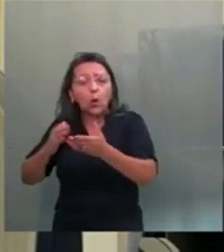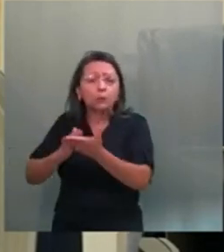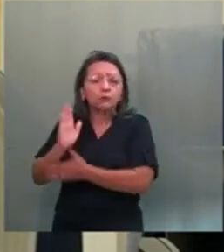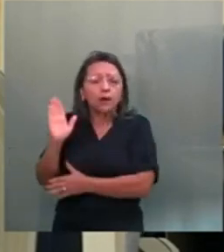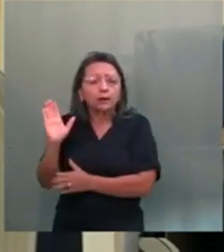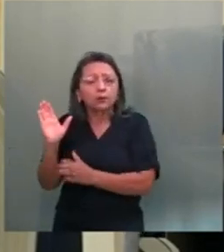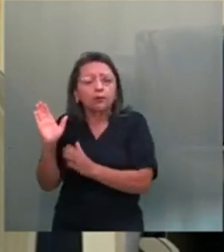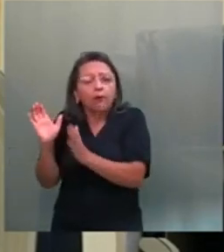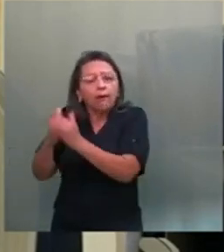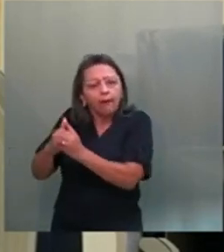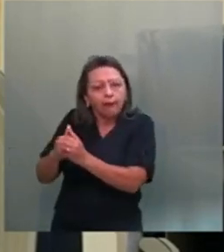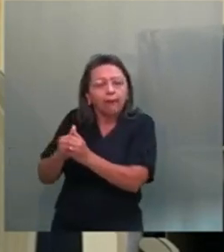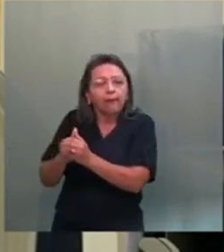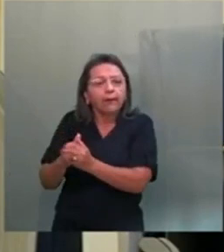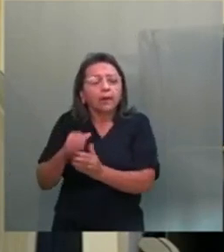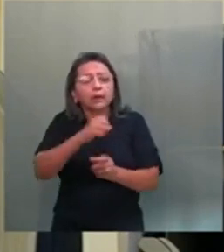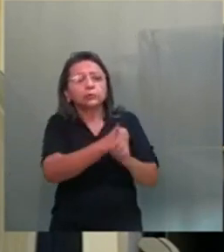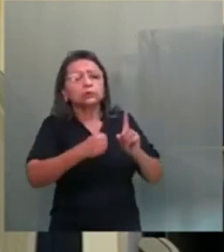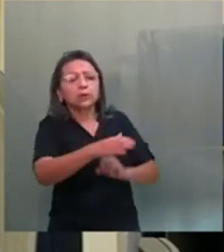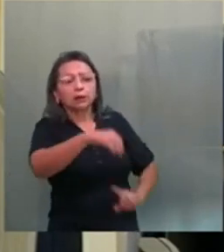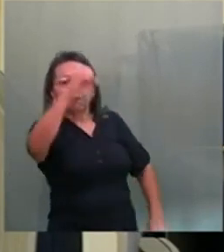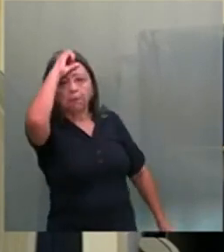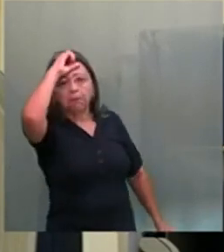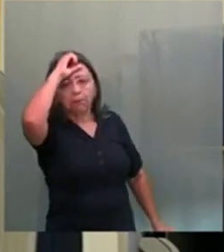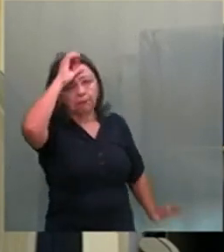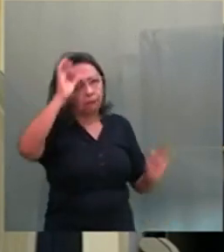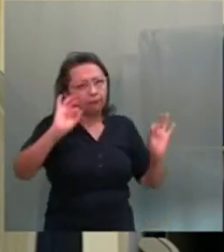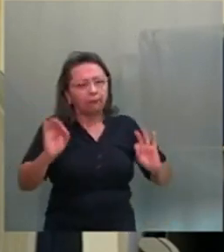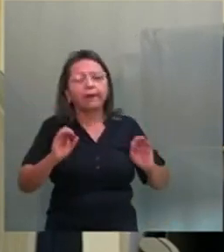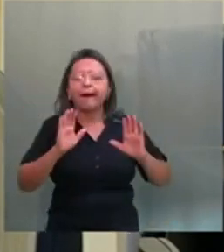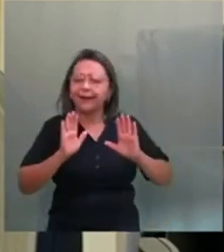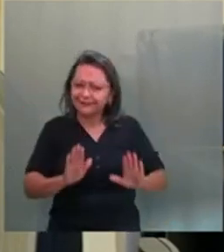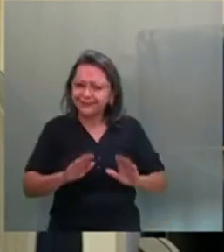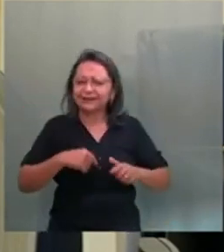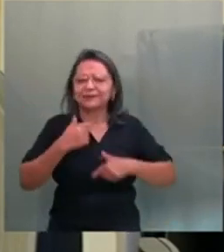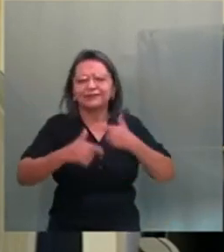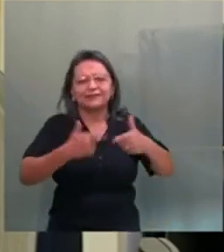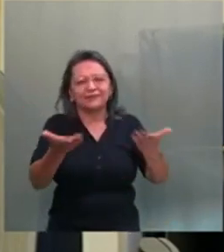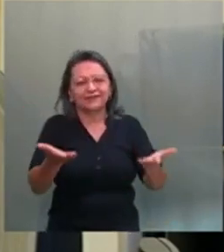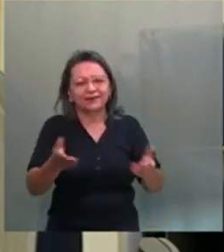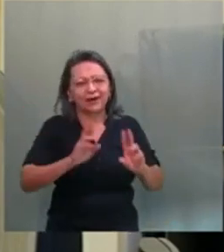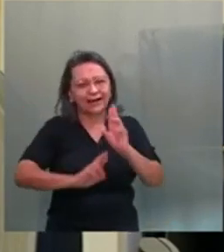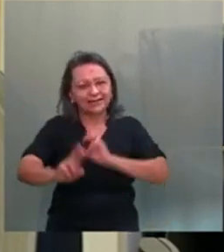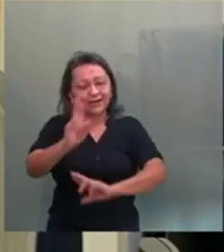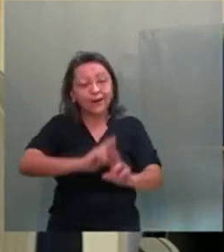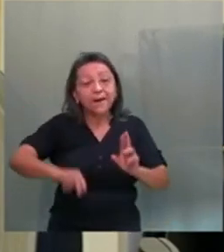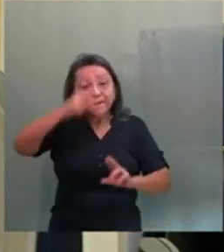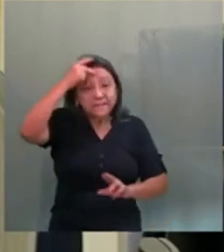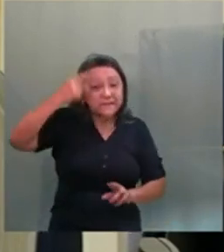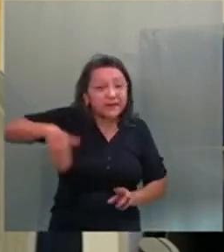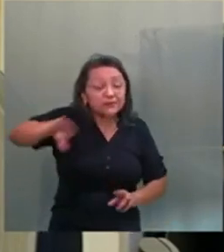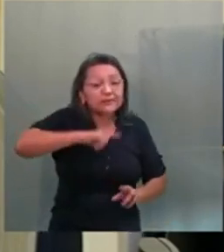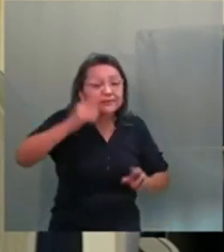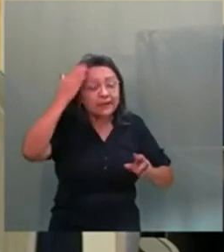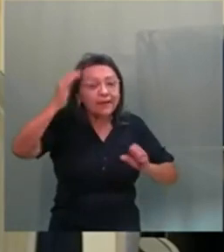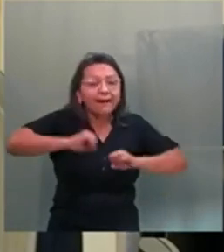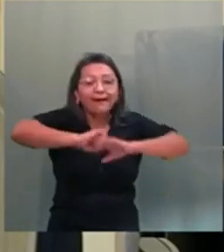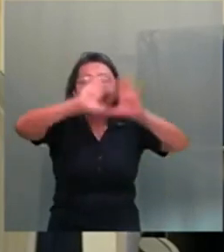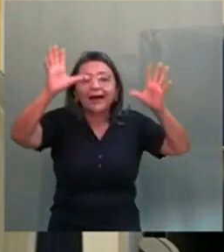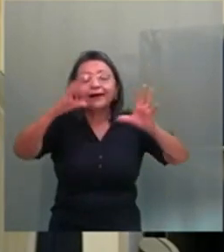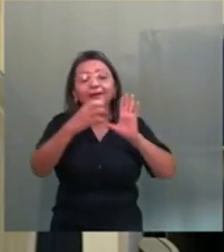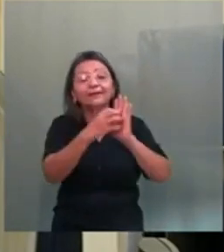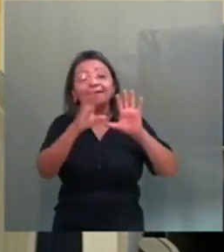aprovado sem que a sociedade tome dele conhecimento. E assim tem que ser, senhoras e senhores. As pessoas têm que saber com clareza e